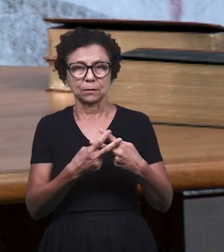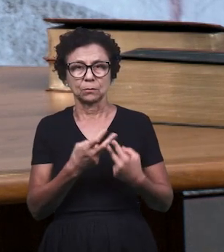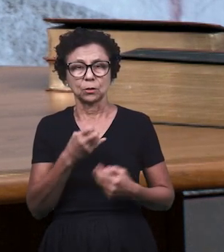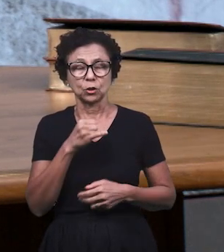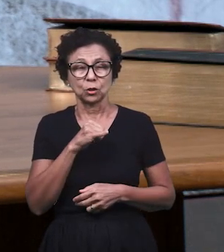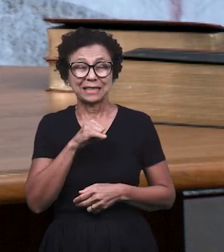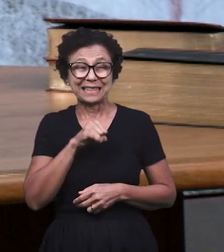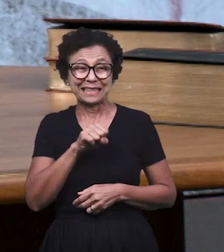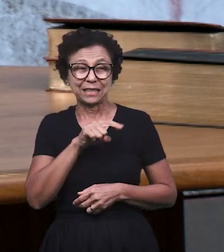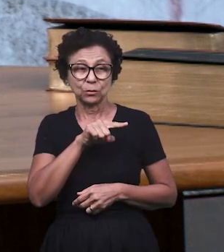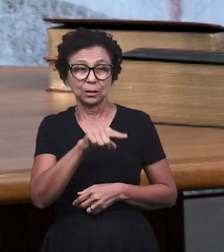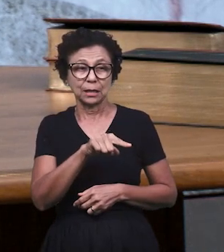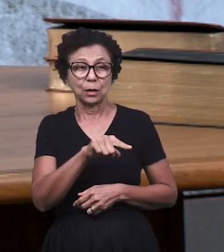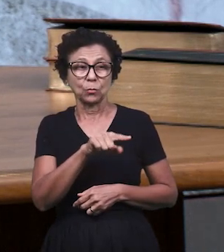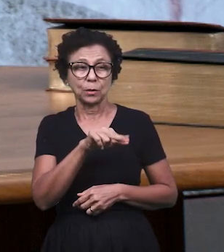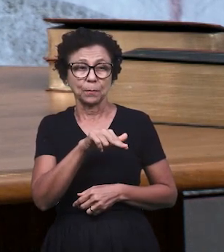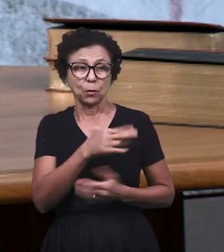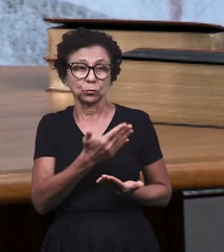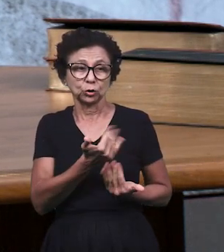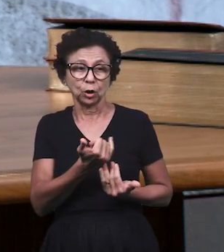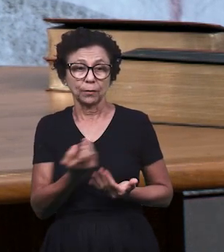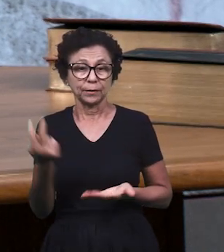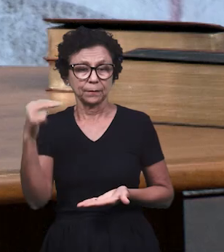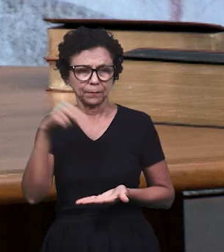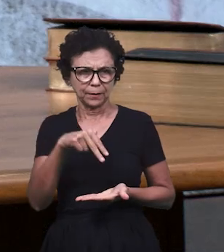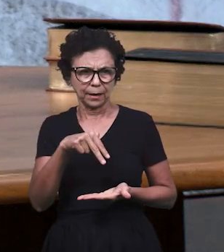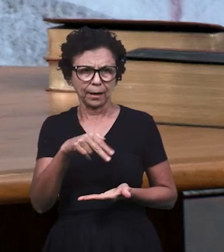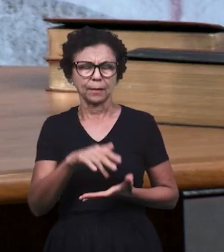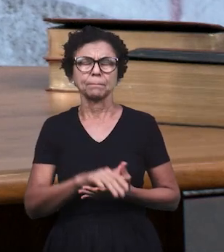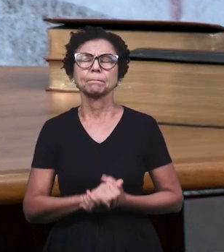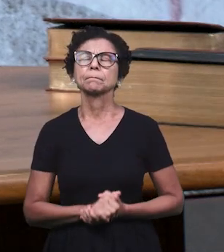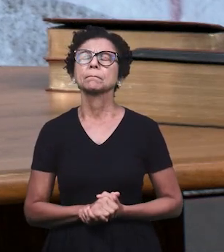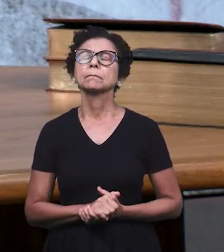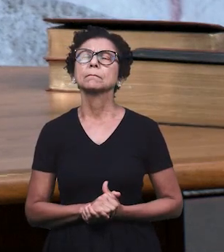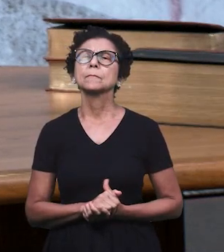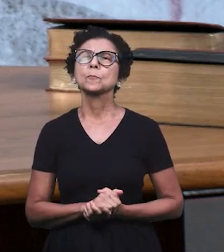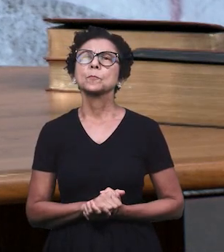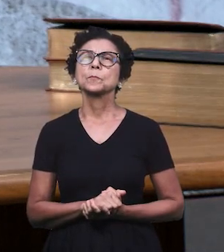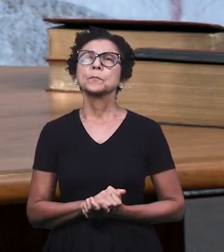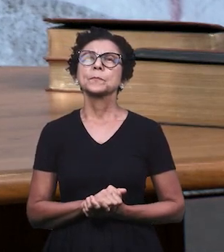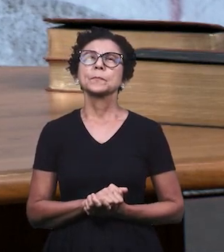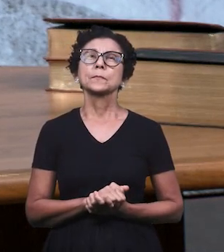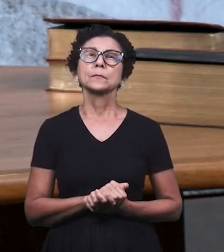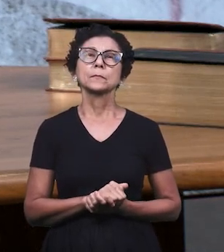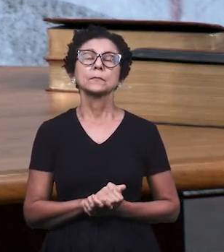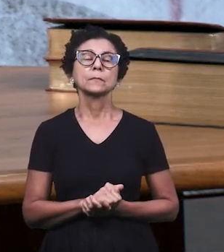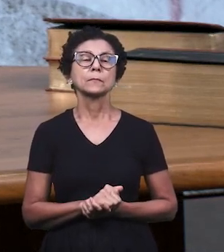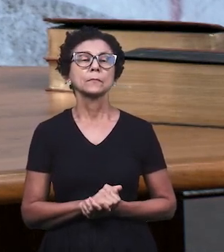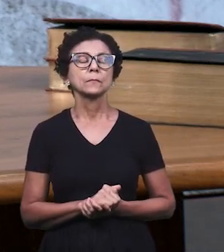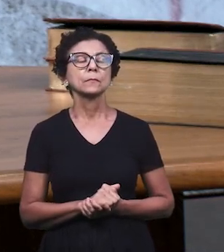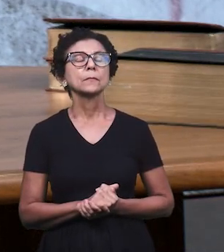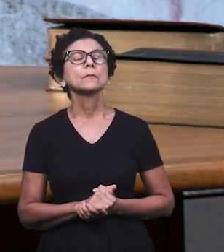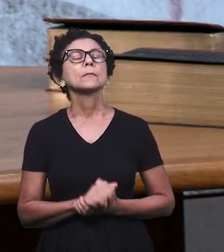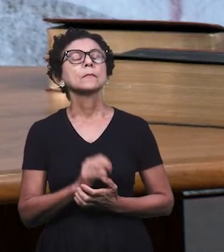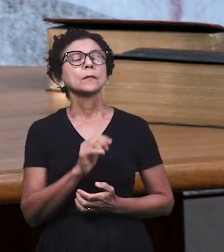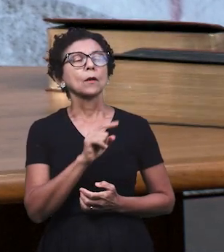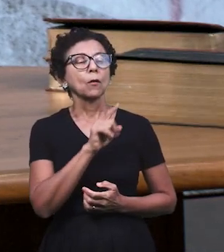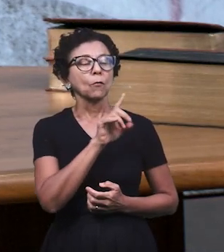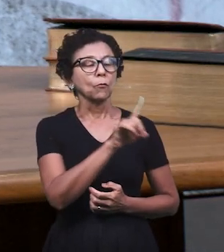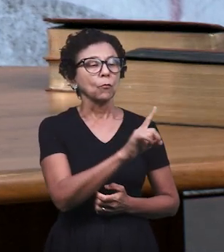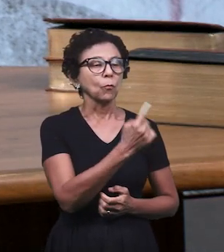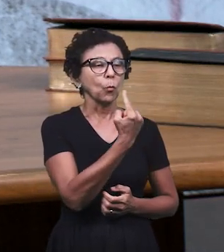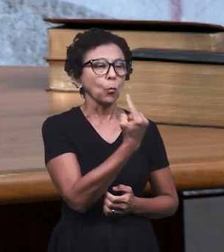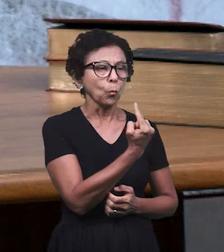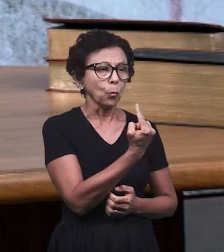mais novo vier aqui. Enviai um dentre vós, que traga vosso irmão, mas